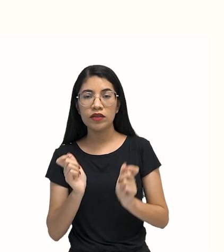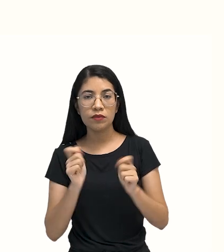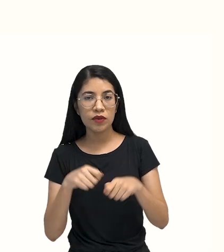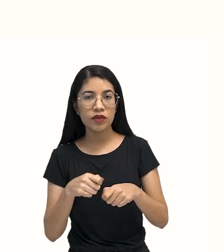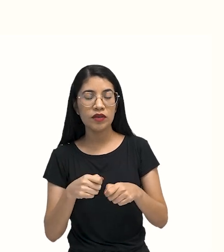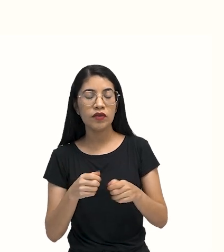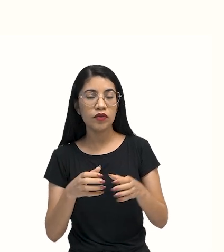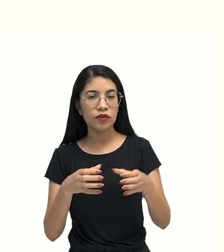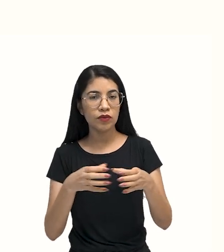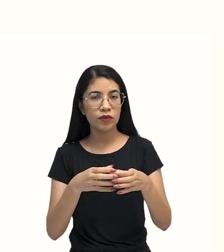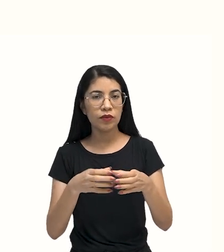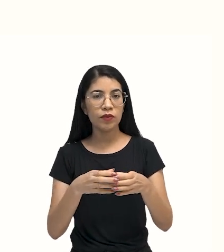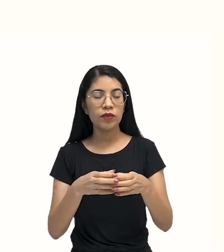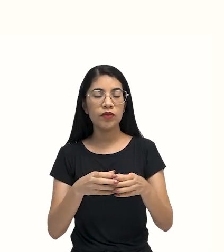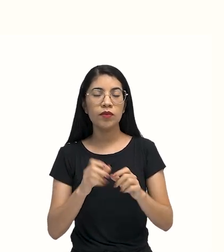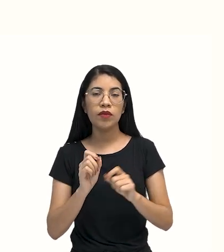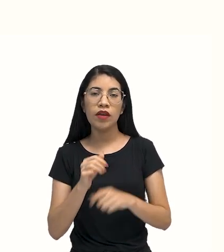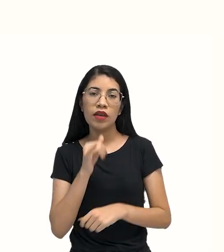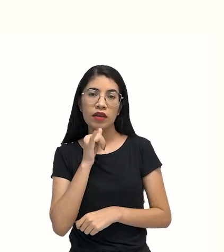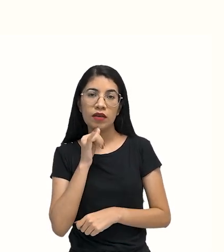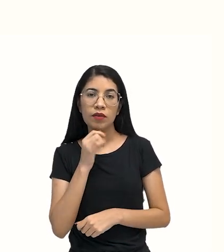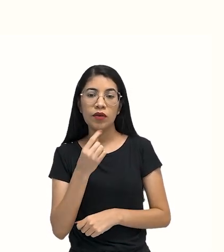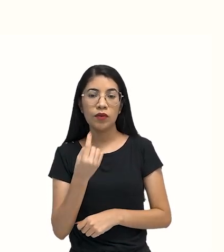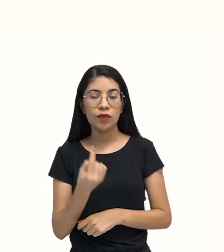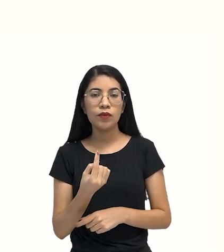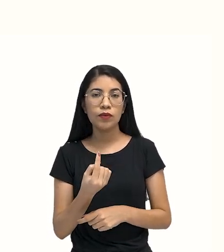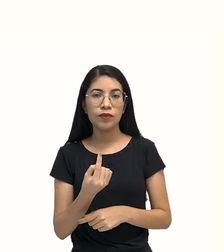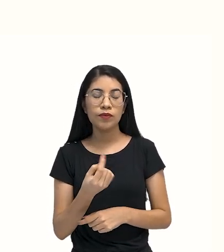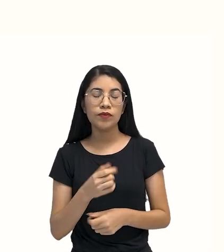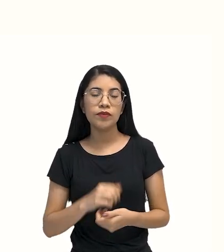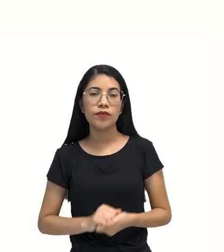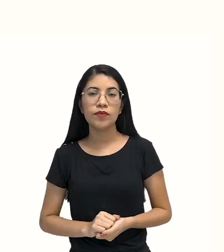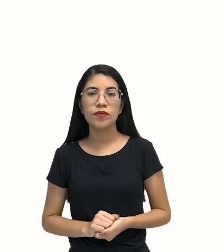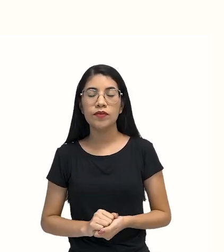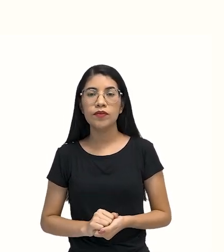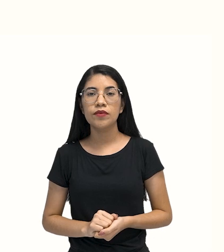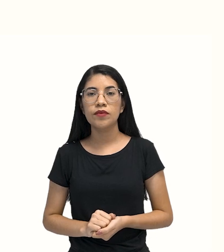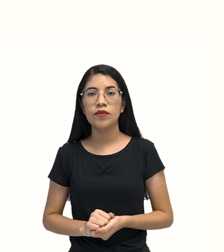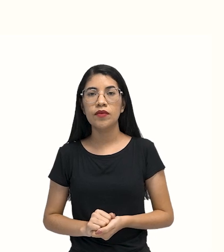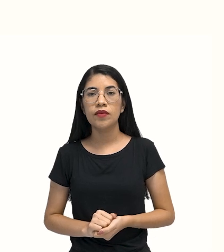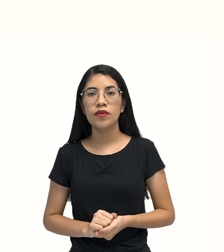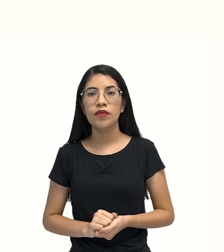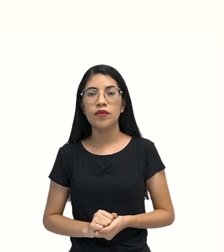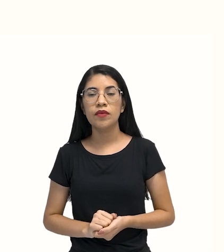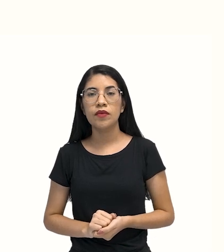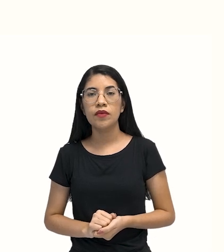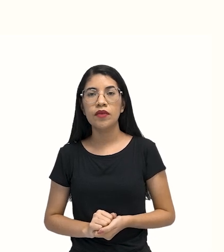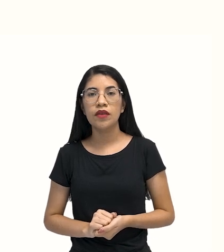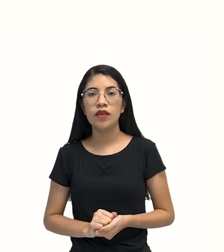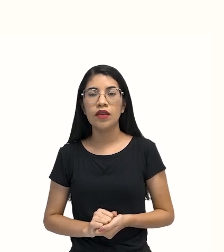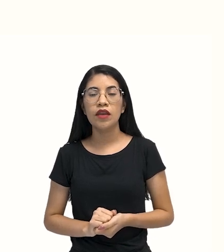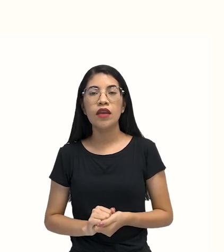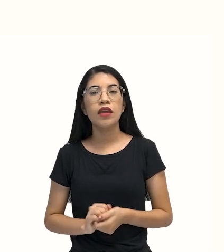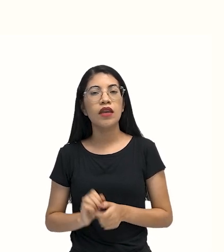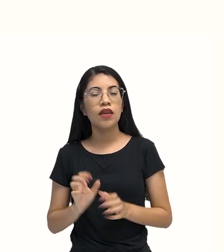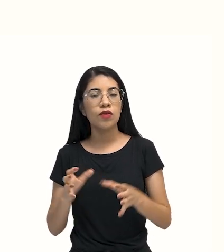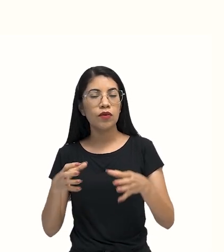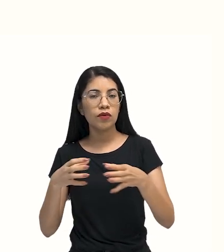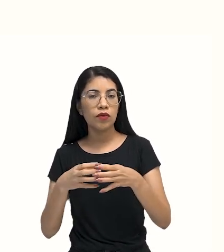aí vai ser o número 1, já que eu só tenho um único número, né? 5, contra o meu espaço